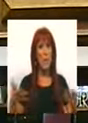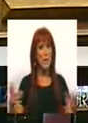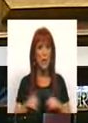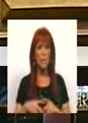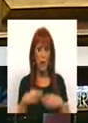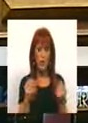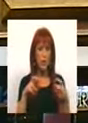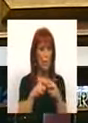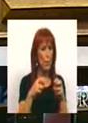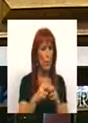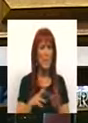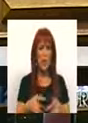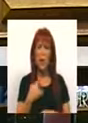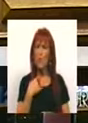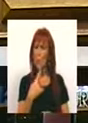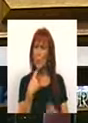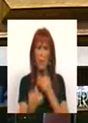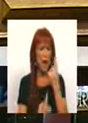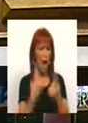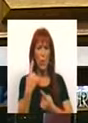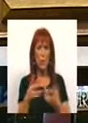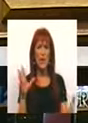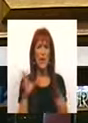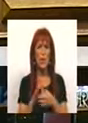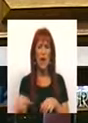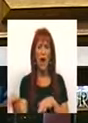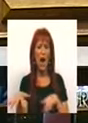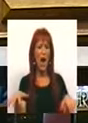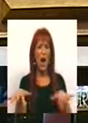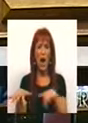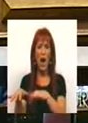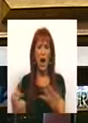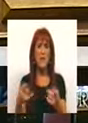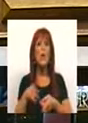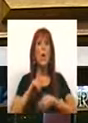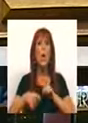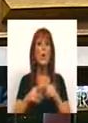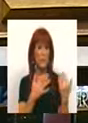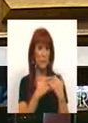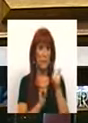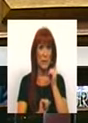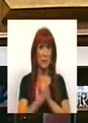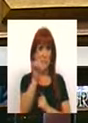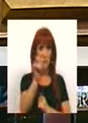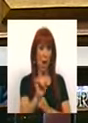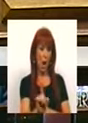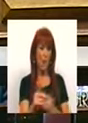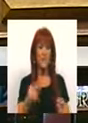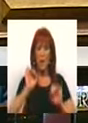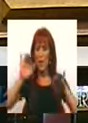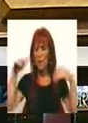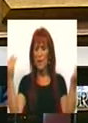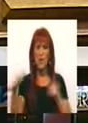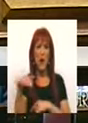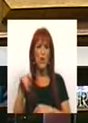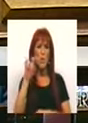a resolver problemas. Eu vou-lhe colocar algumas questões que têm a ver com as áreas que estão exatamente sobre a sua responsabilidade. Em primeiro lugar, na